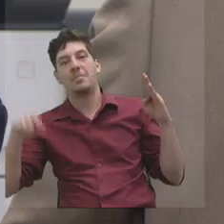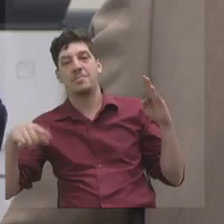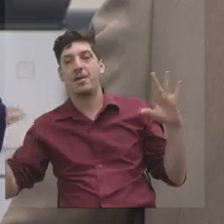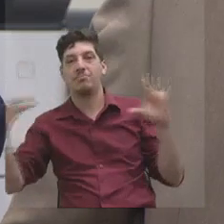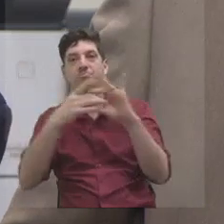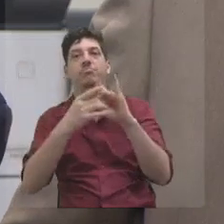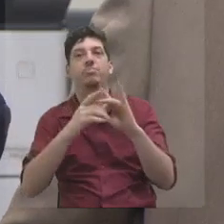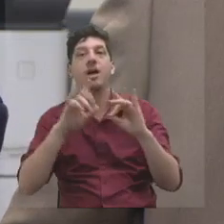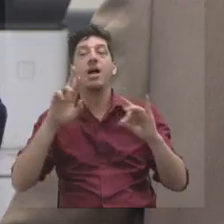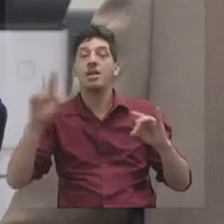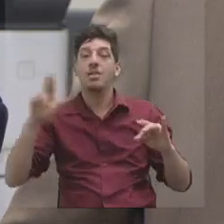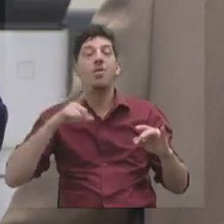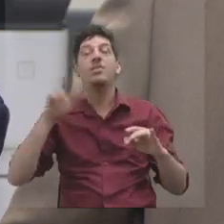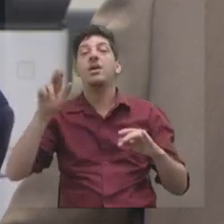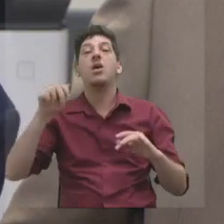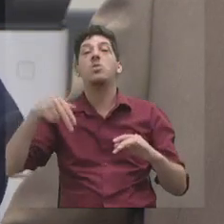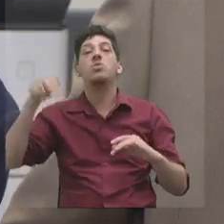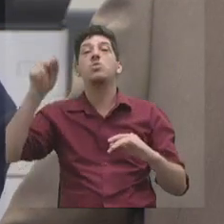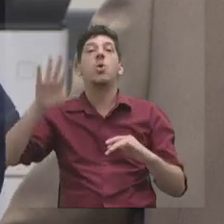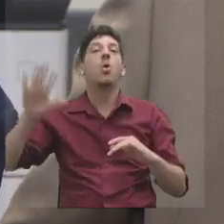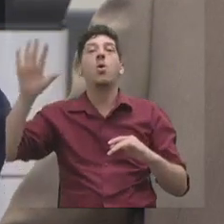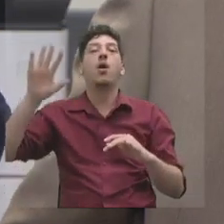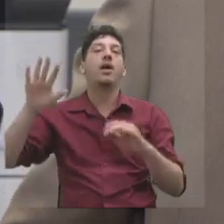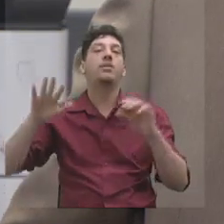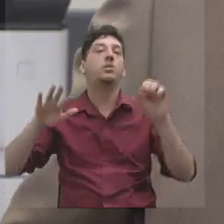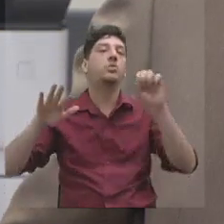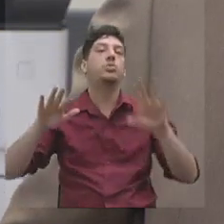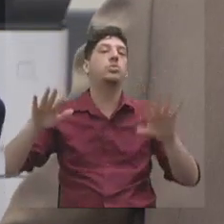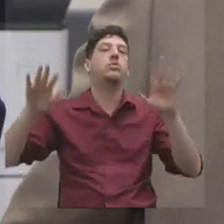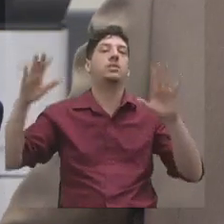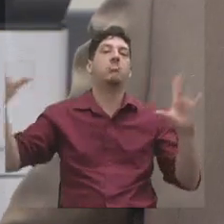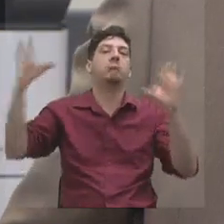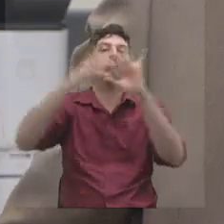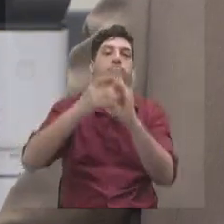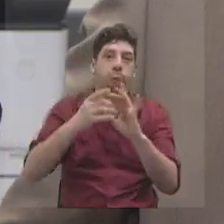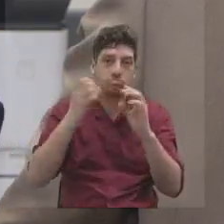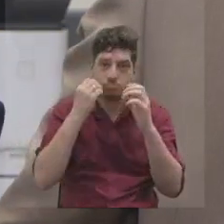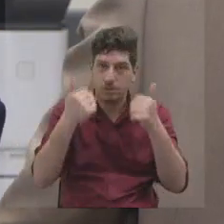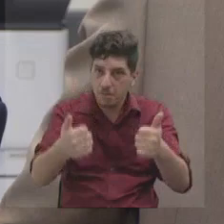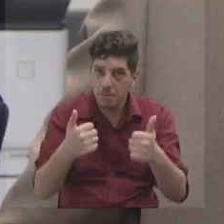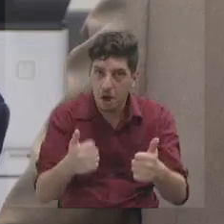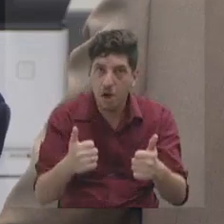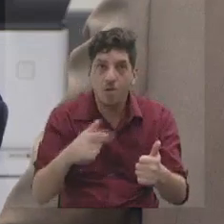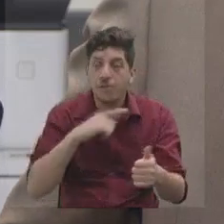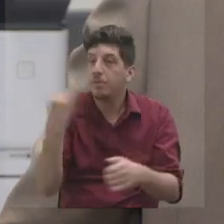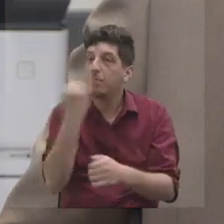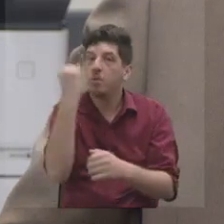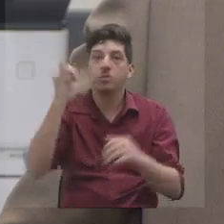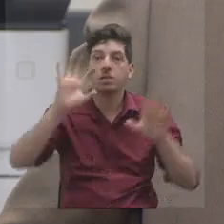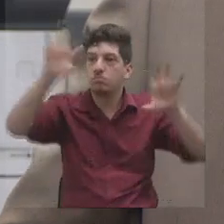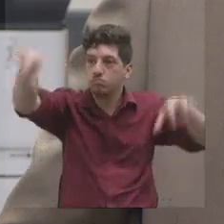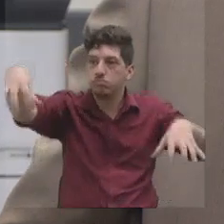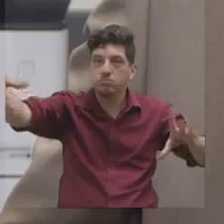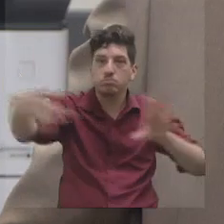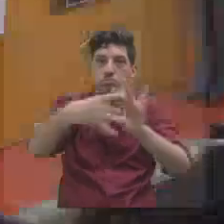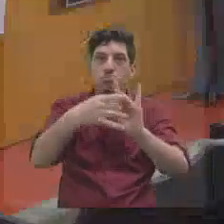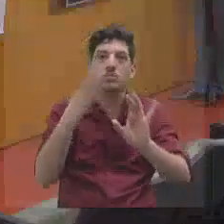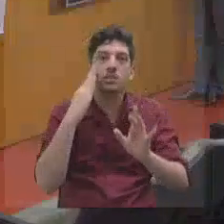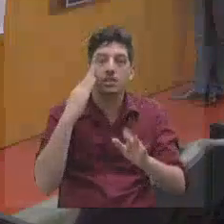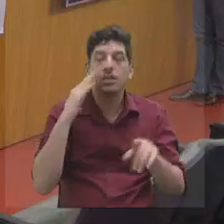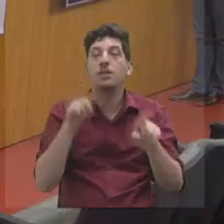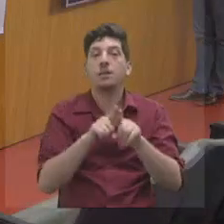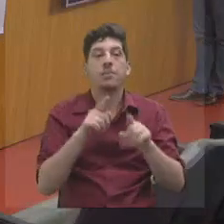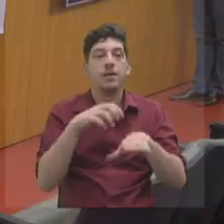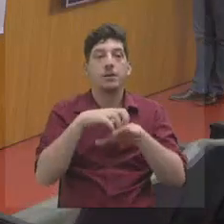de Minas se ligar só Pimenta Guapé já se justificava pela importância e a grande Redenção do Turismo do Agro